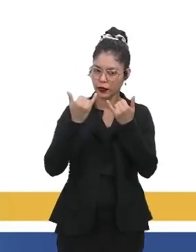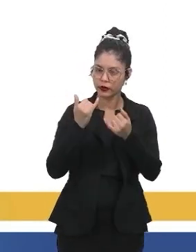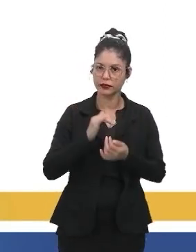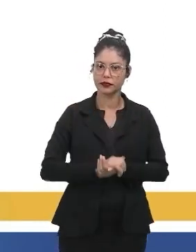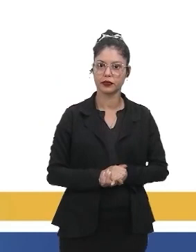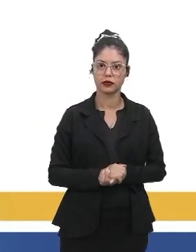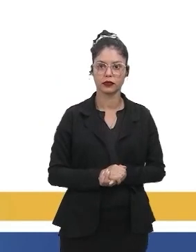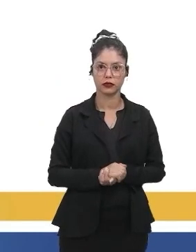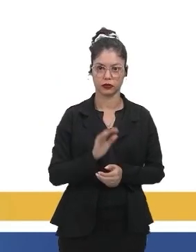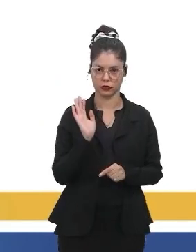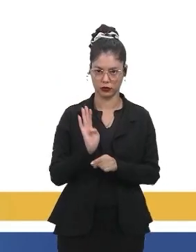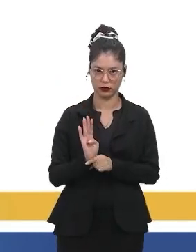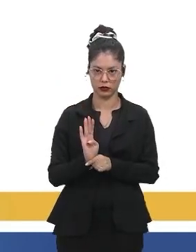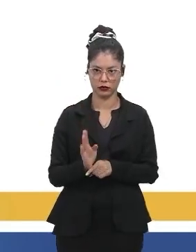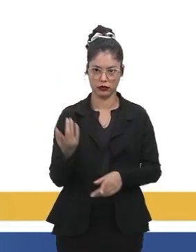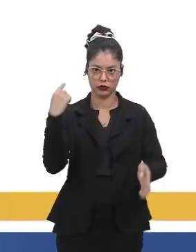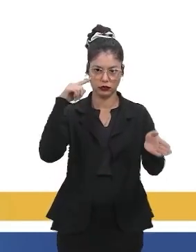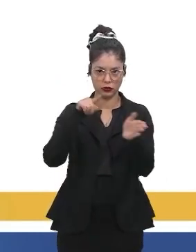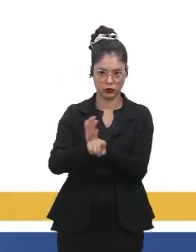informando. B.